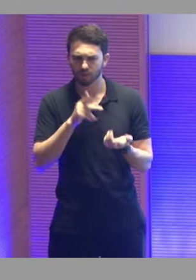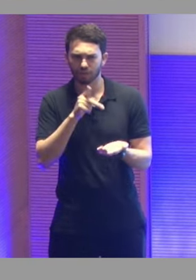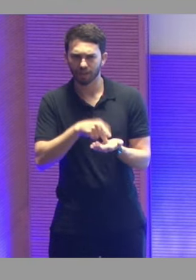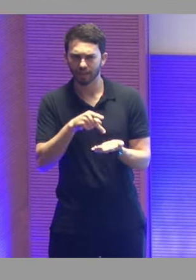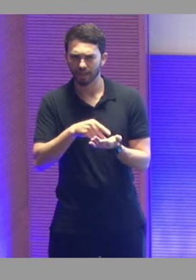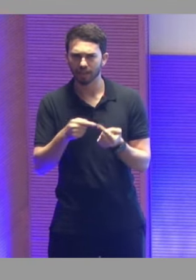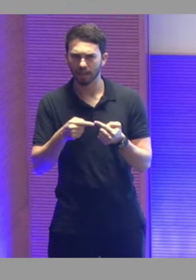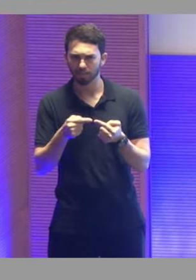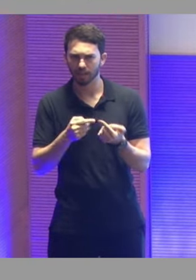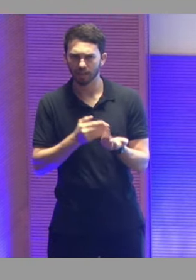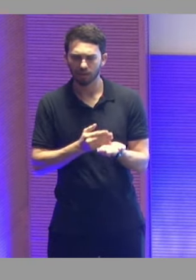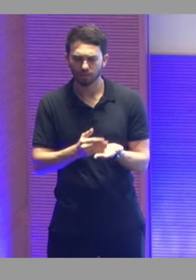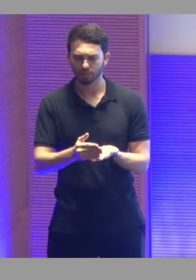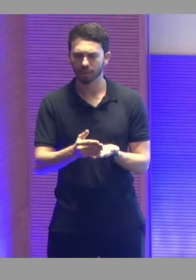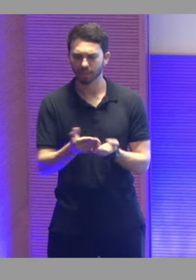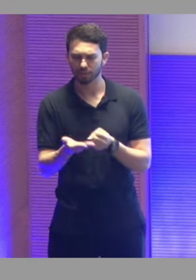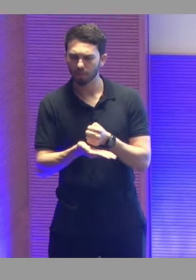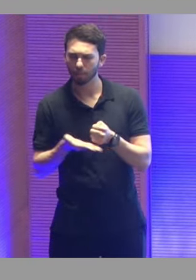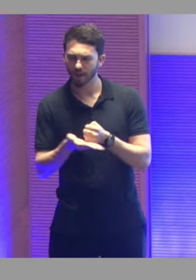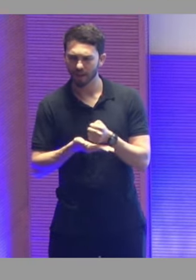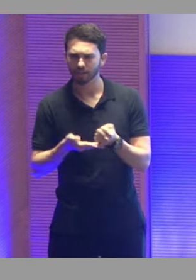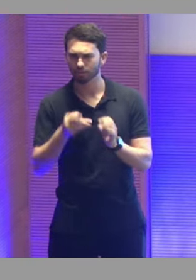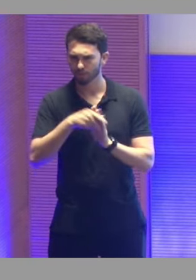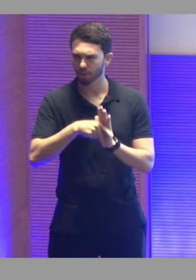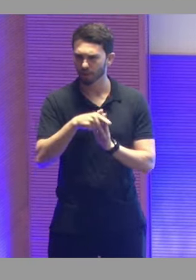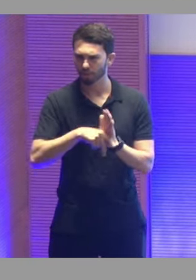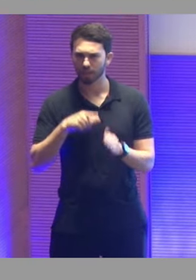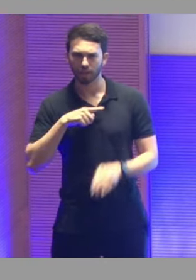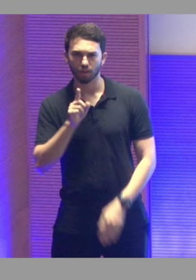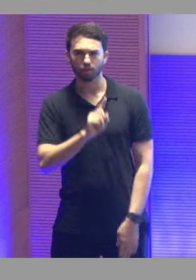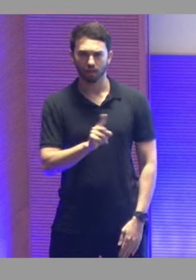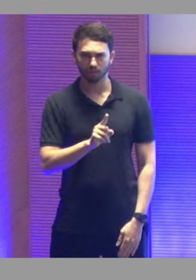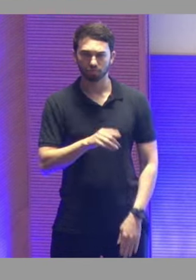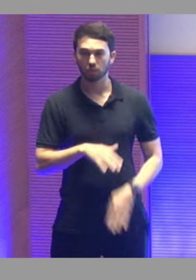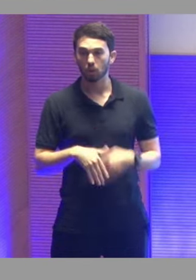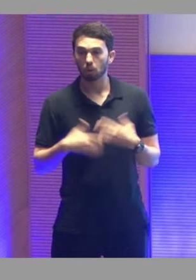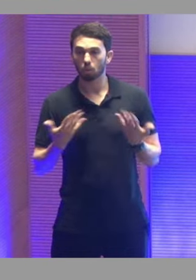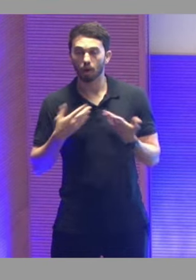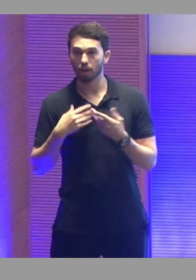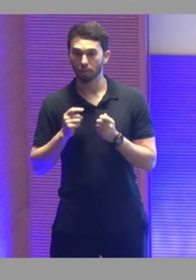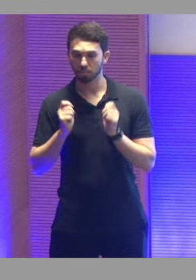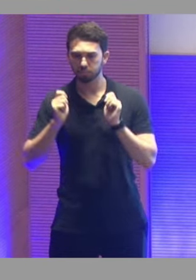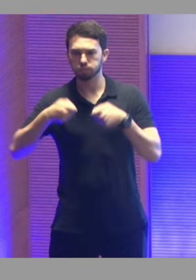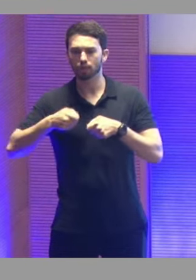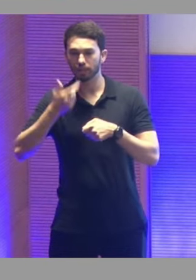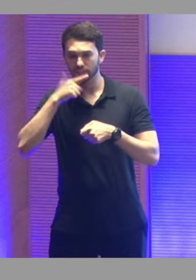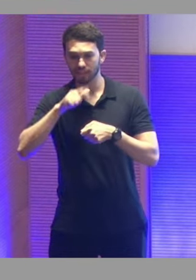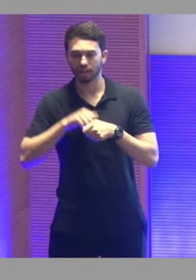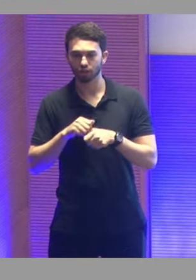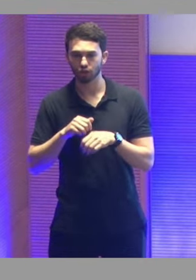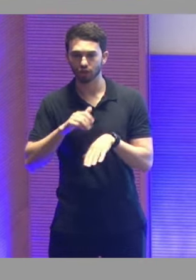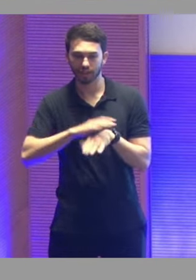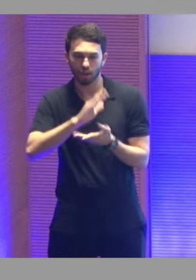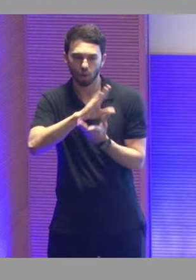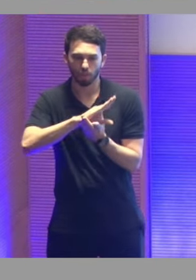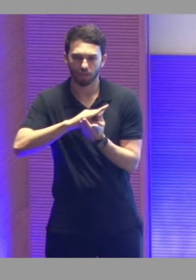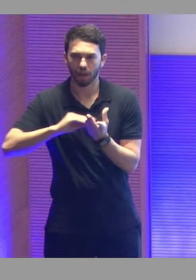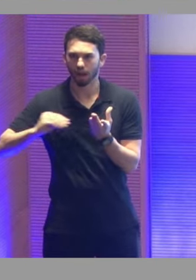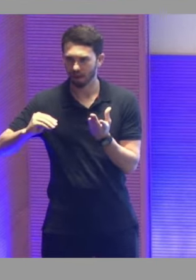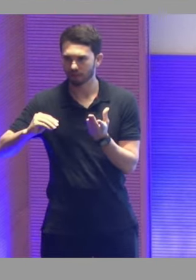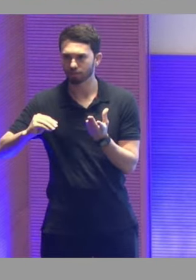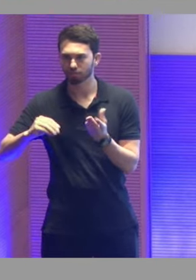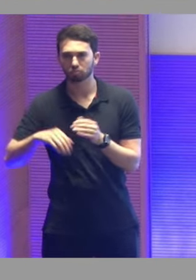aos princípios norteadores do Programa Qual que é o potencial de replicação desse caso ou seja ele pode ser